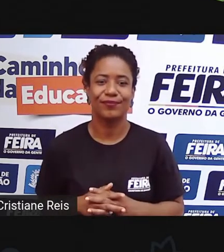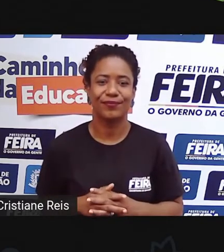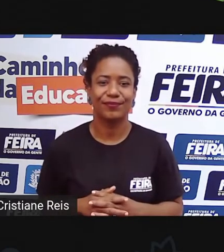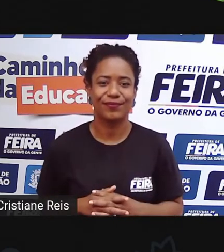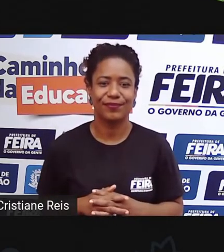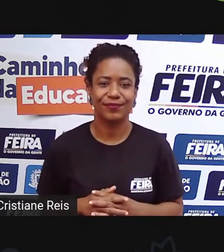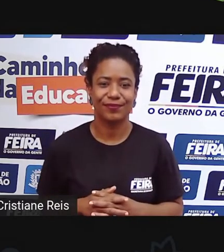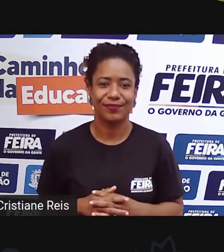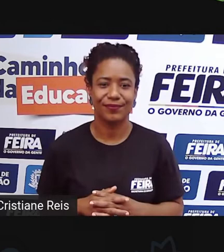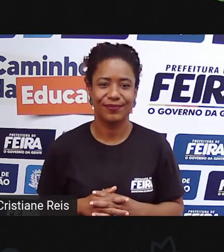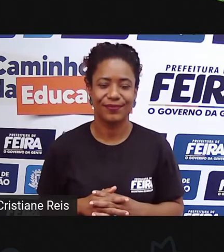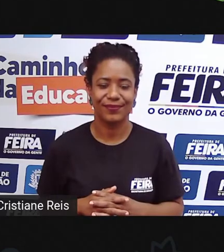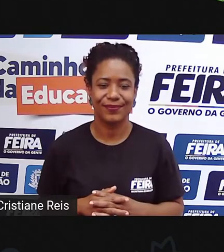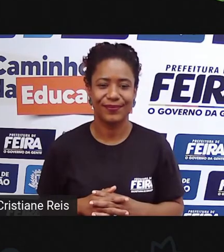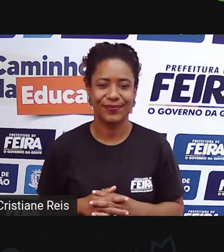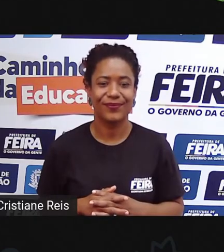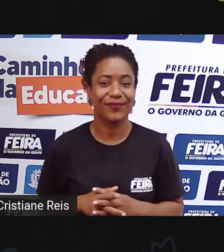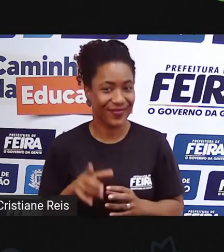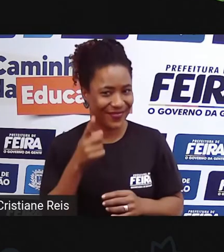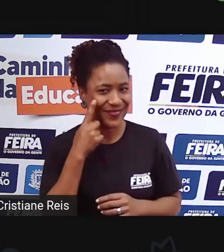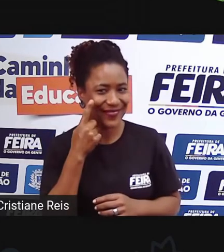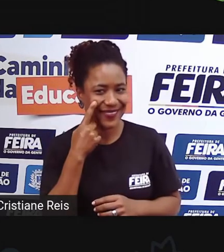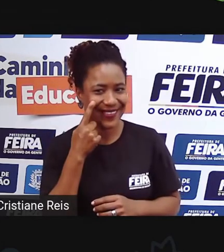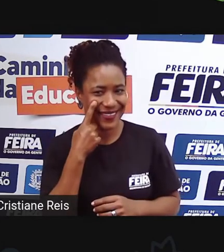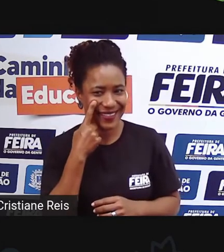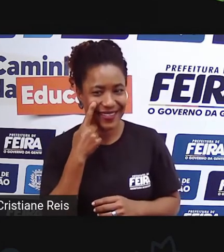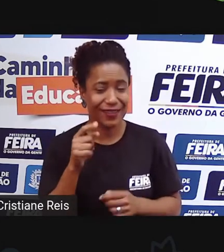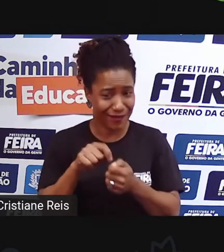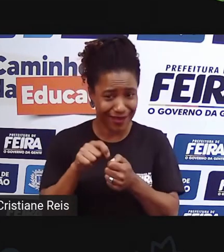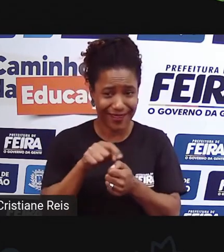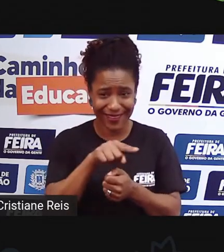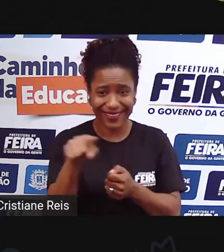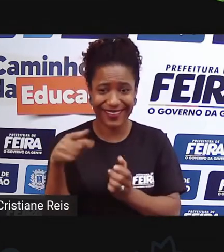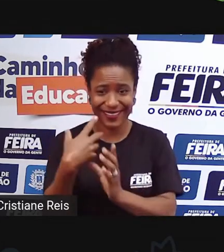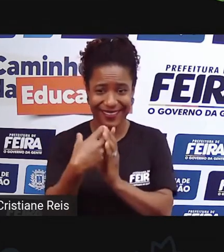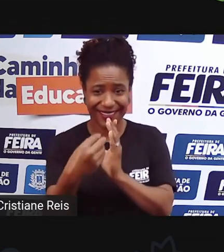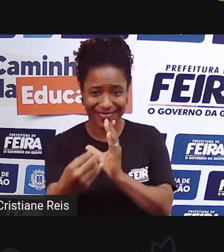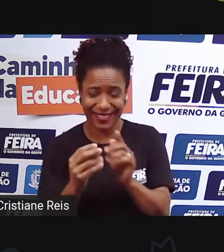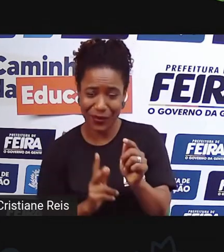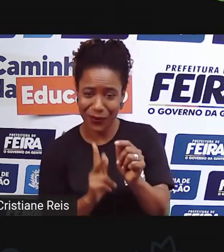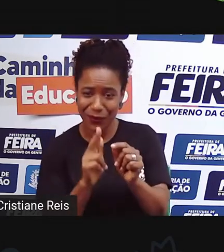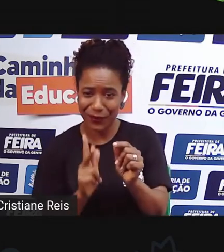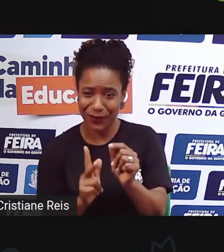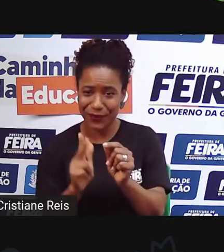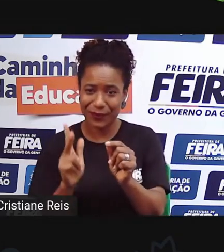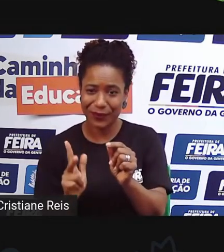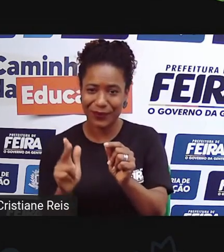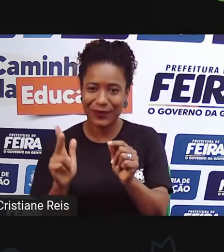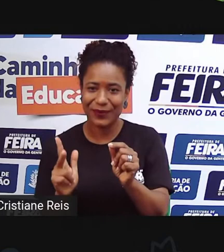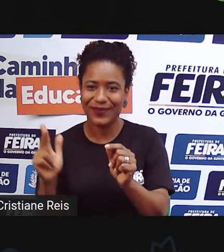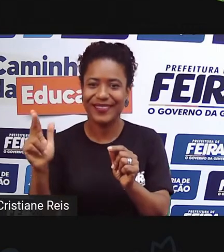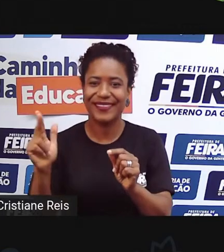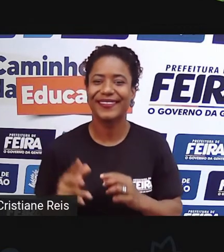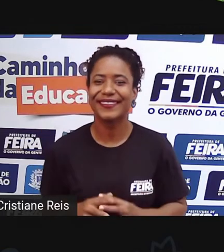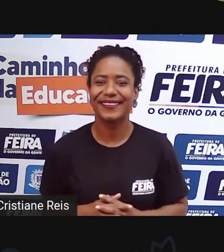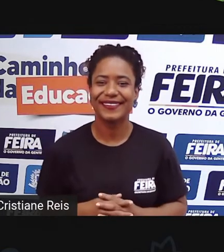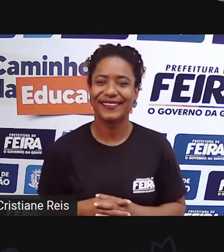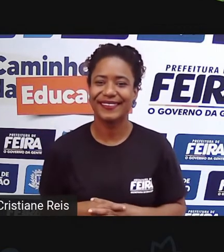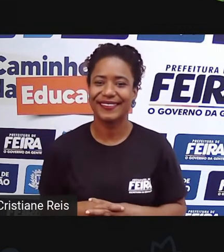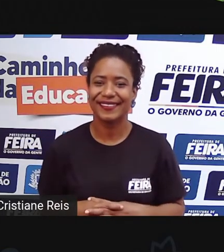Isso, meninada. Vamos lá, vamos lá. Recorta,